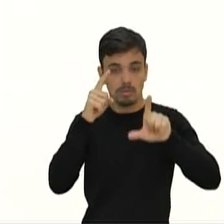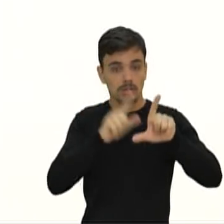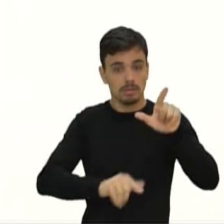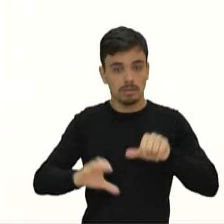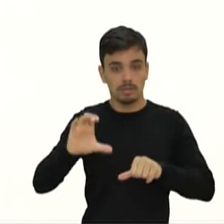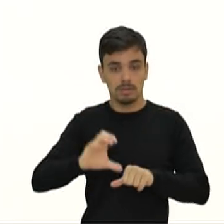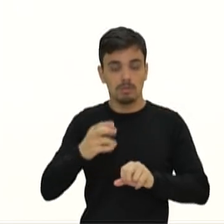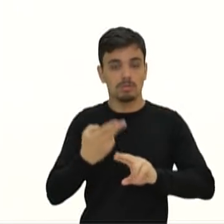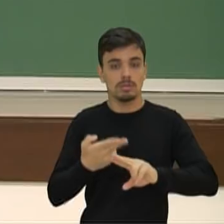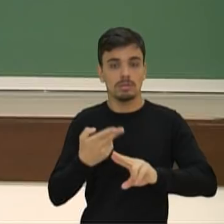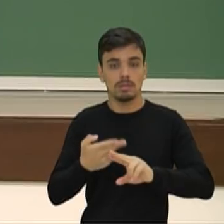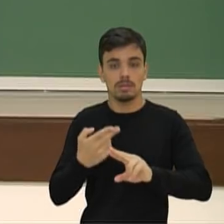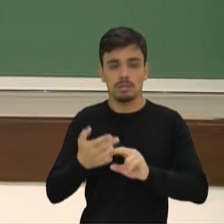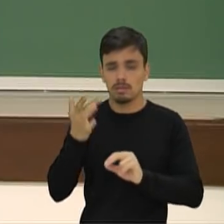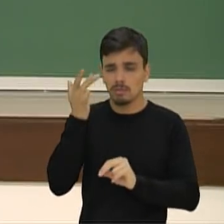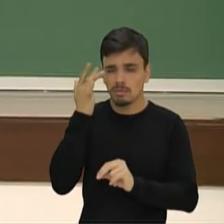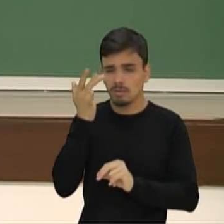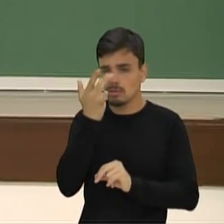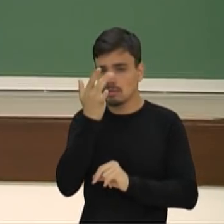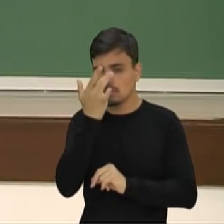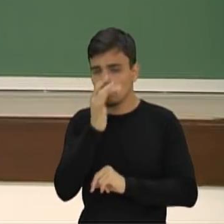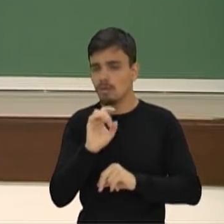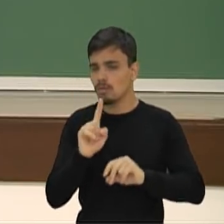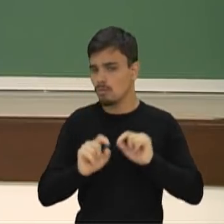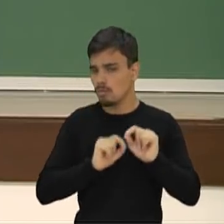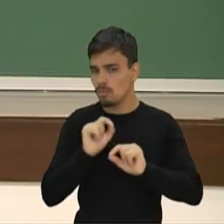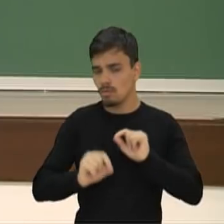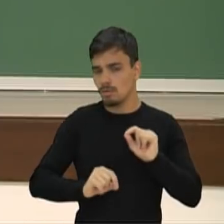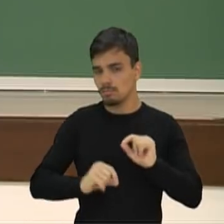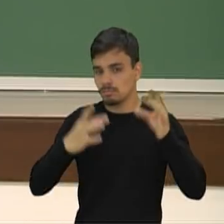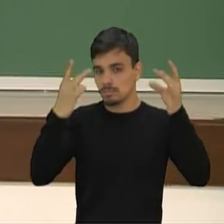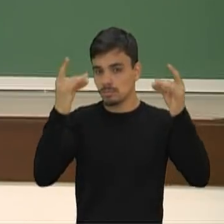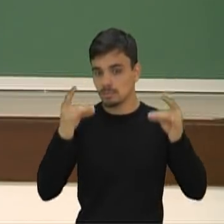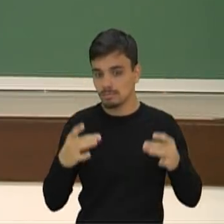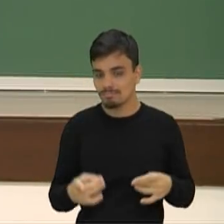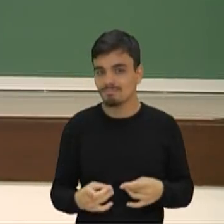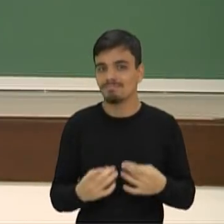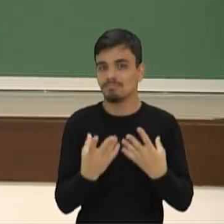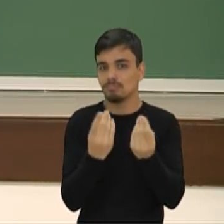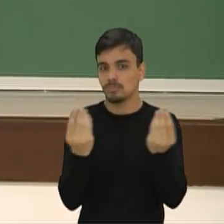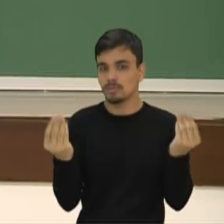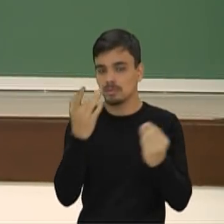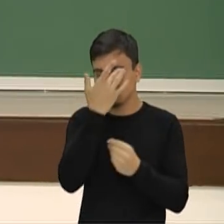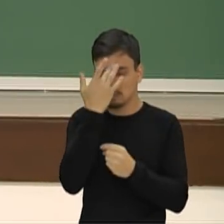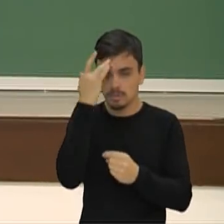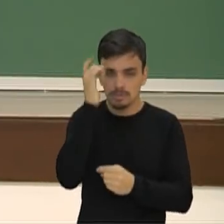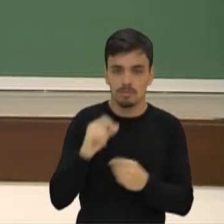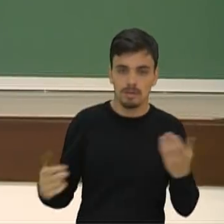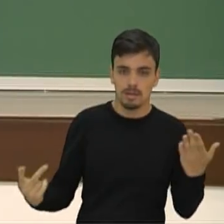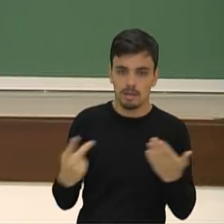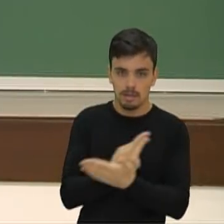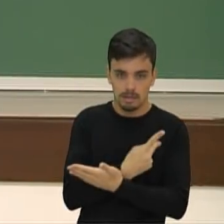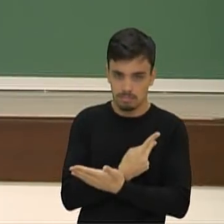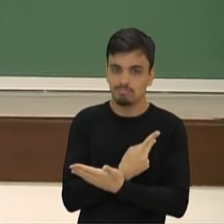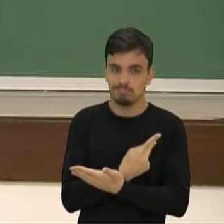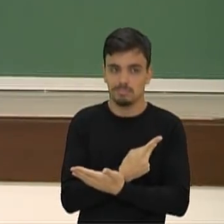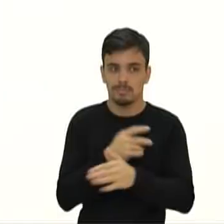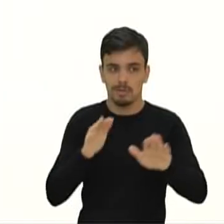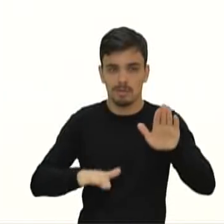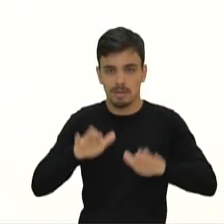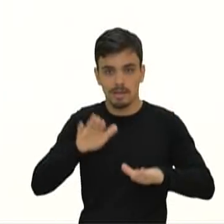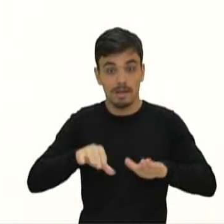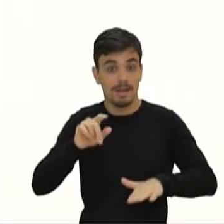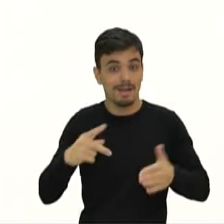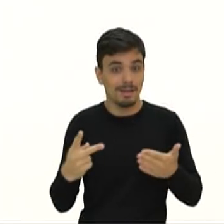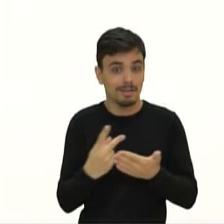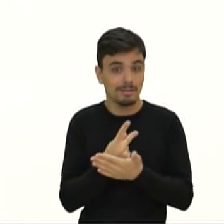E aqui vem um detalhe, prezado estudante, eu acho que boa parte do pessoal acabou errando essa questão. Vamos mostrar a resposta correta. A resposta